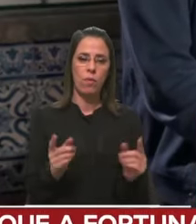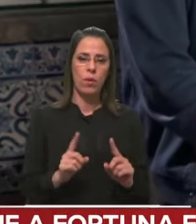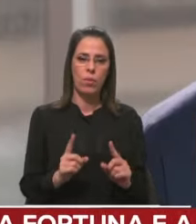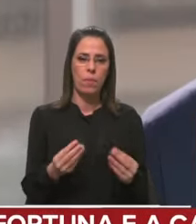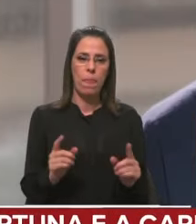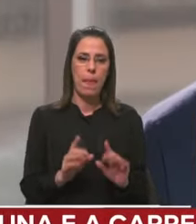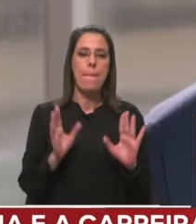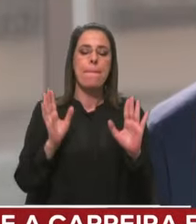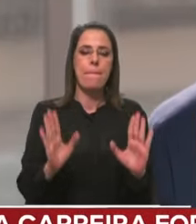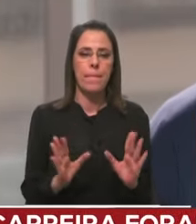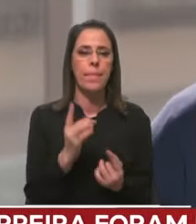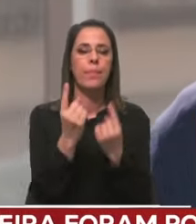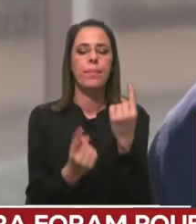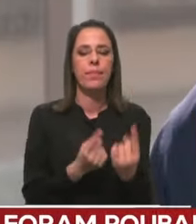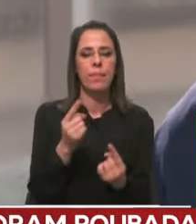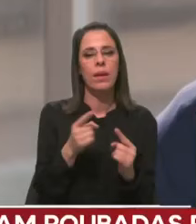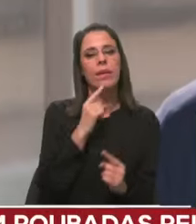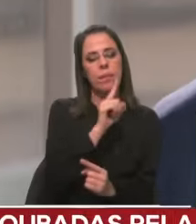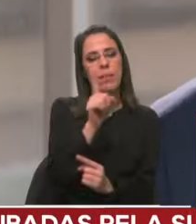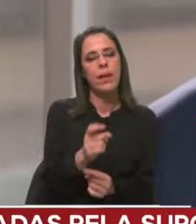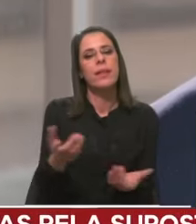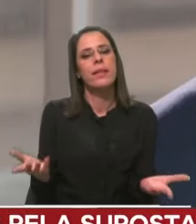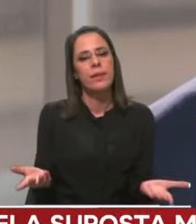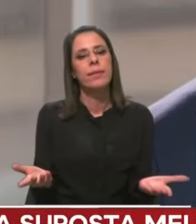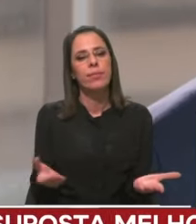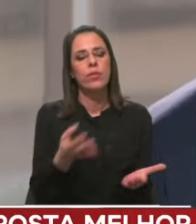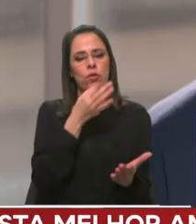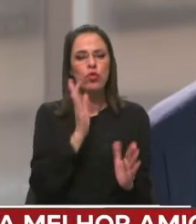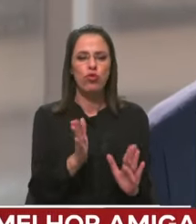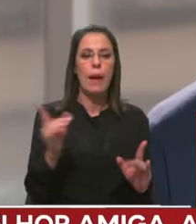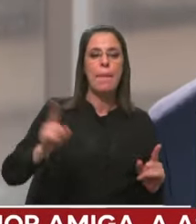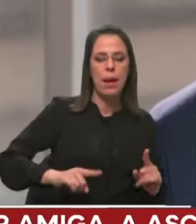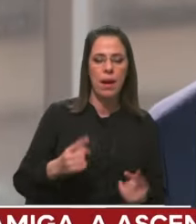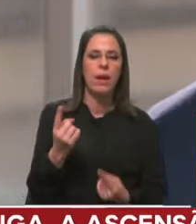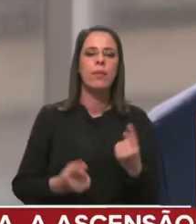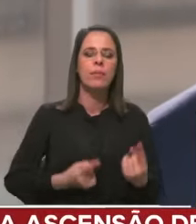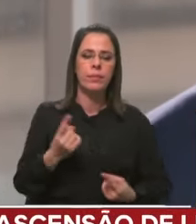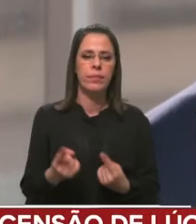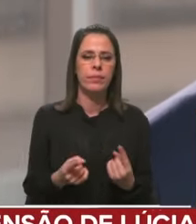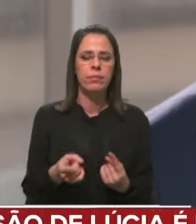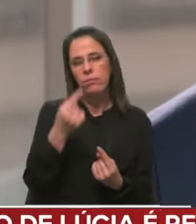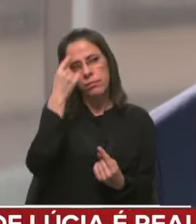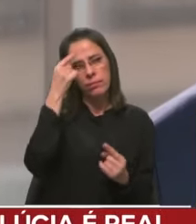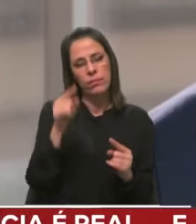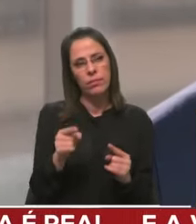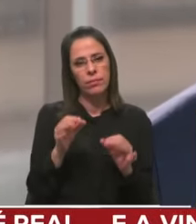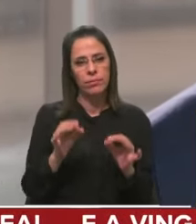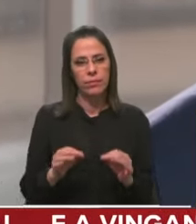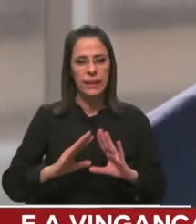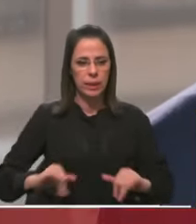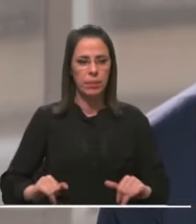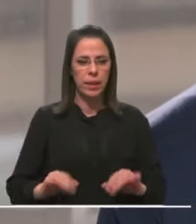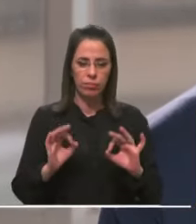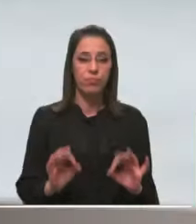Não. Mas em algum momento, e esta é uma questão que sim, que já abordámos, já em algum momento tu pensaste na